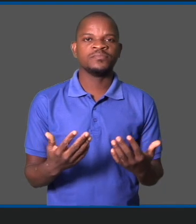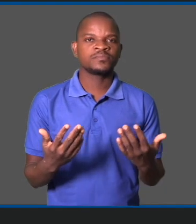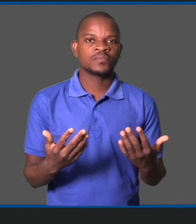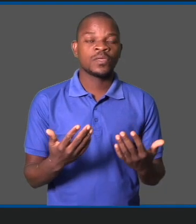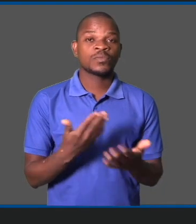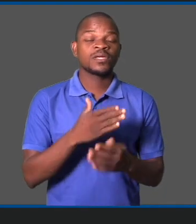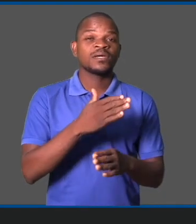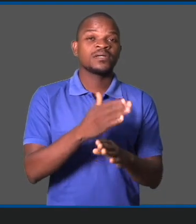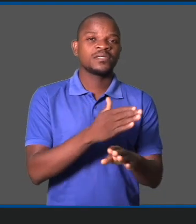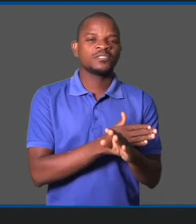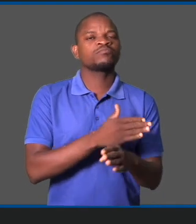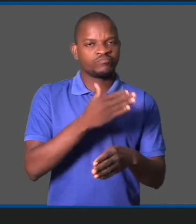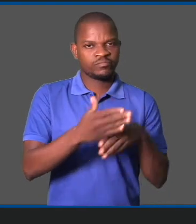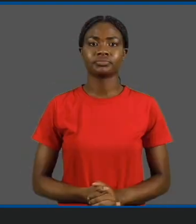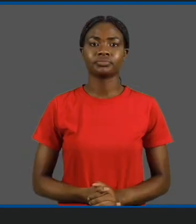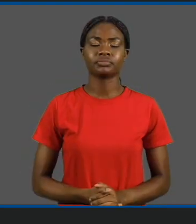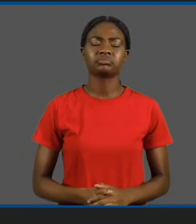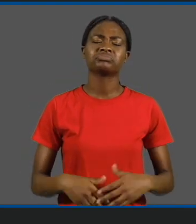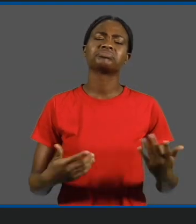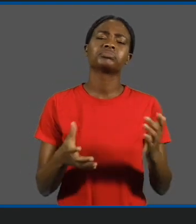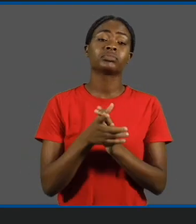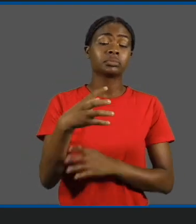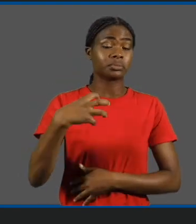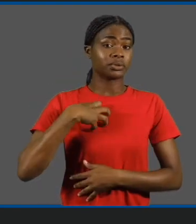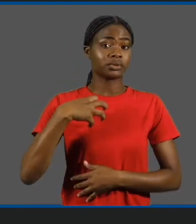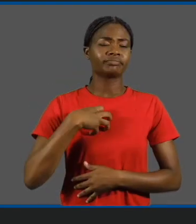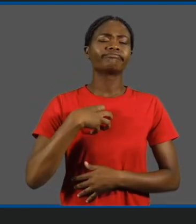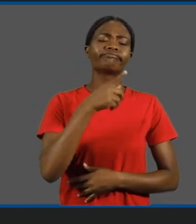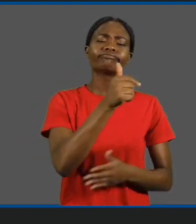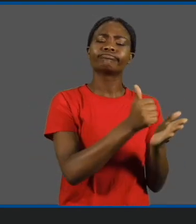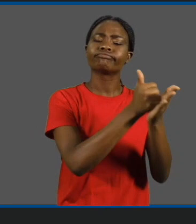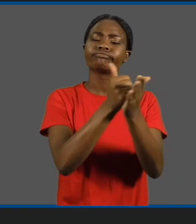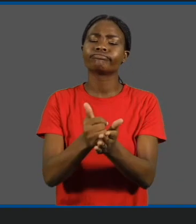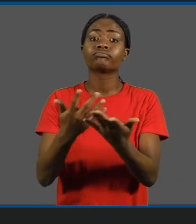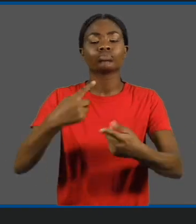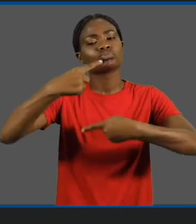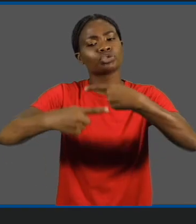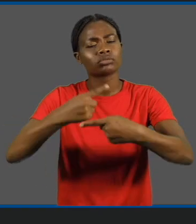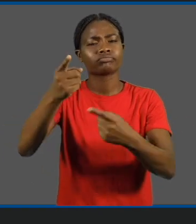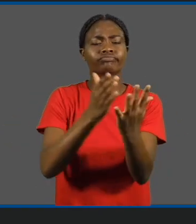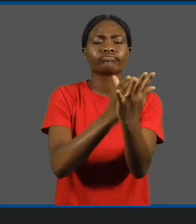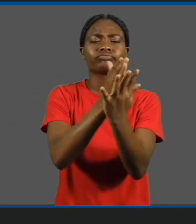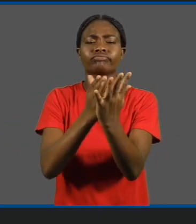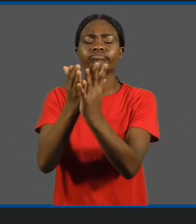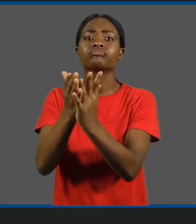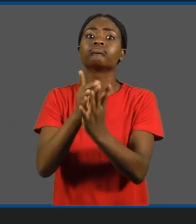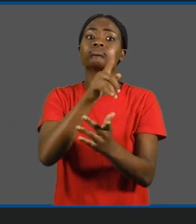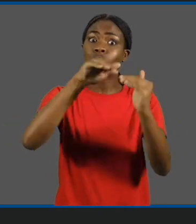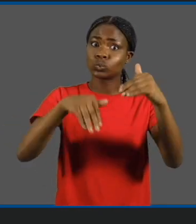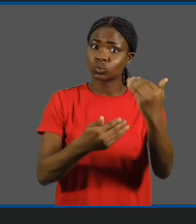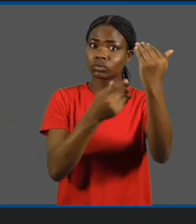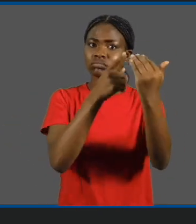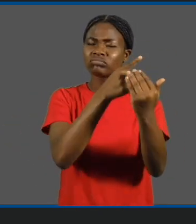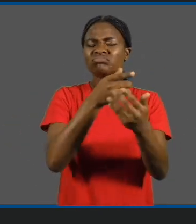perderam devido aos efeitos de ciclone Idai. O ministro esteve de perto com os beneficiários do projeto implementado pelo